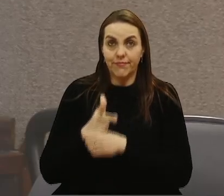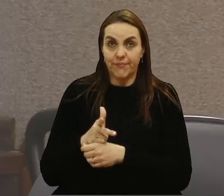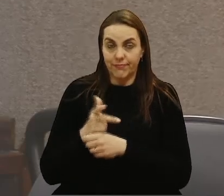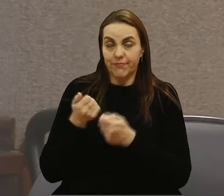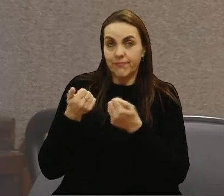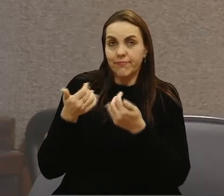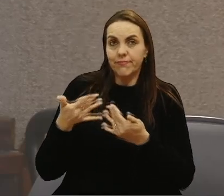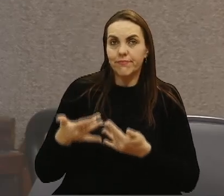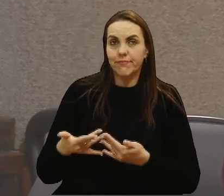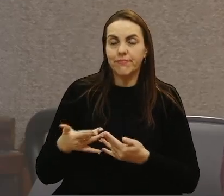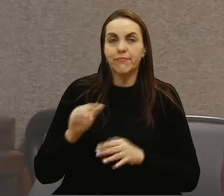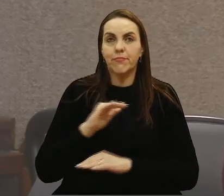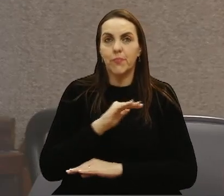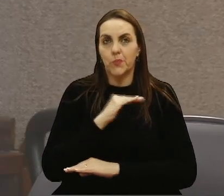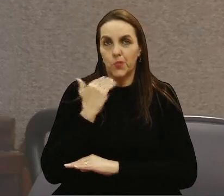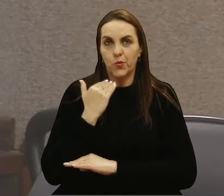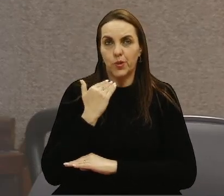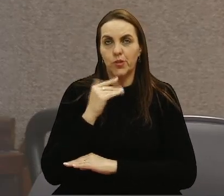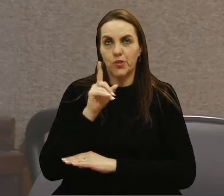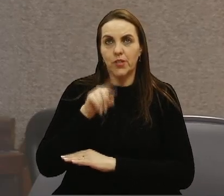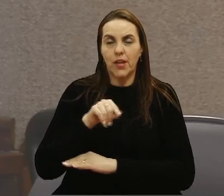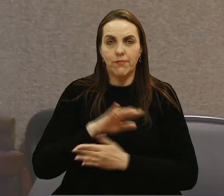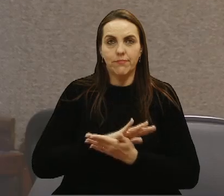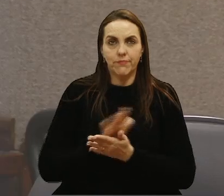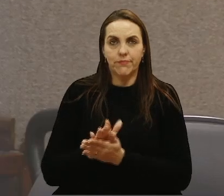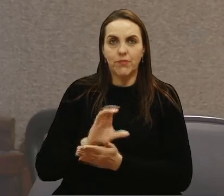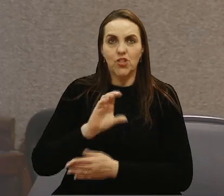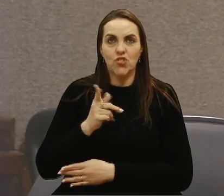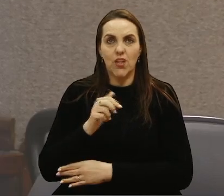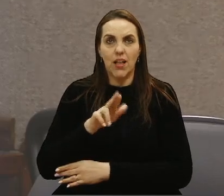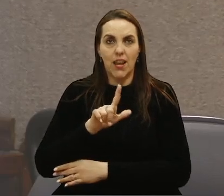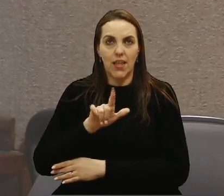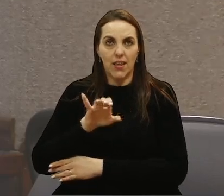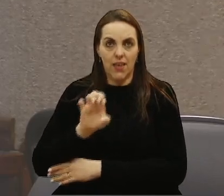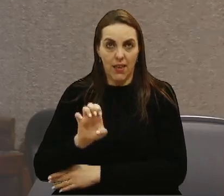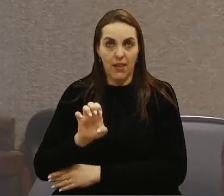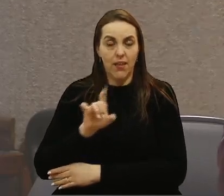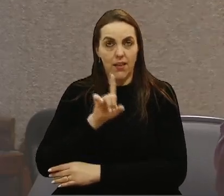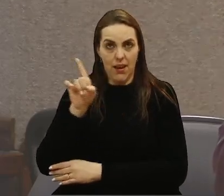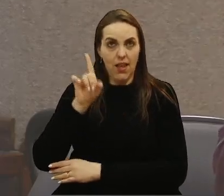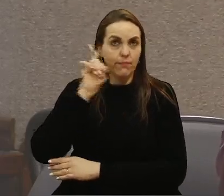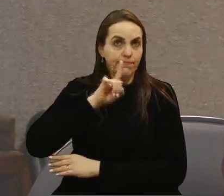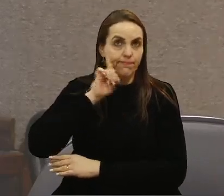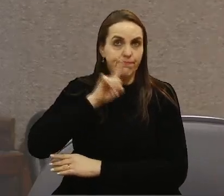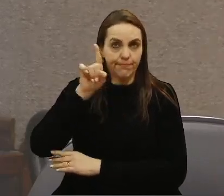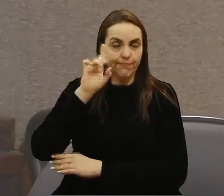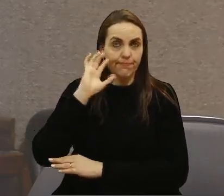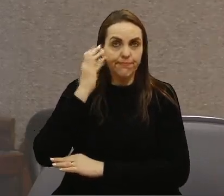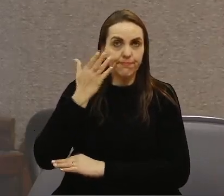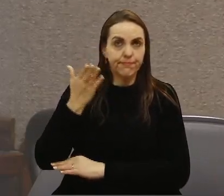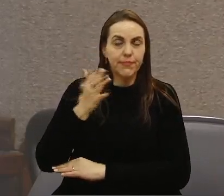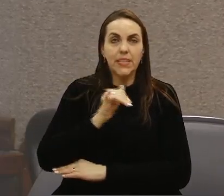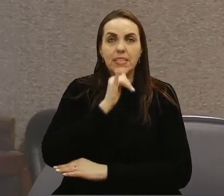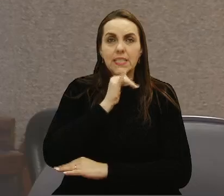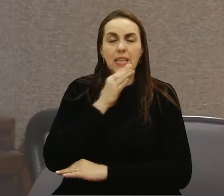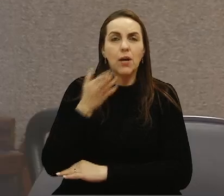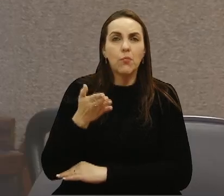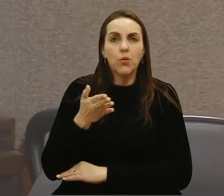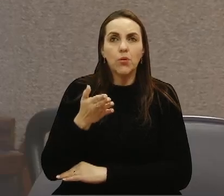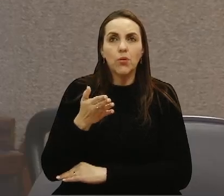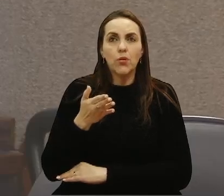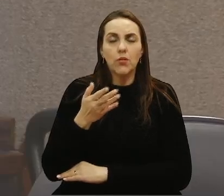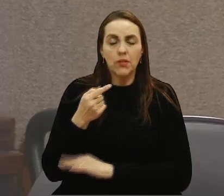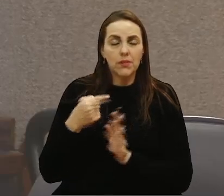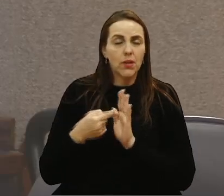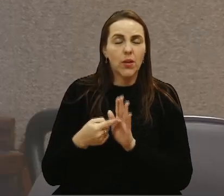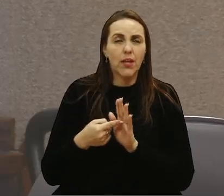falou, da morte, o assassinato do Charles Kirk, é um exemplo